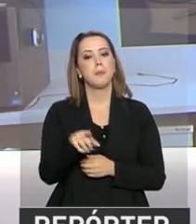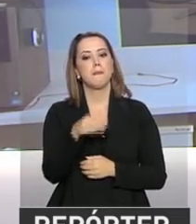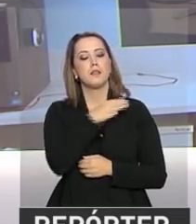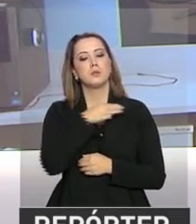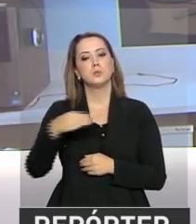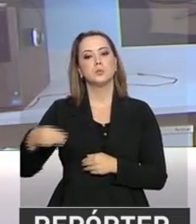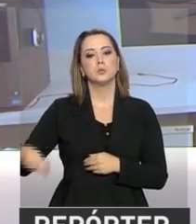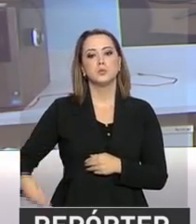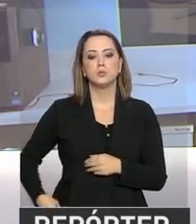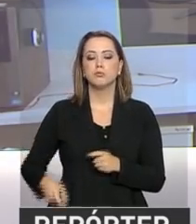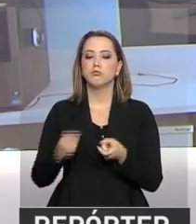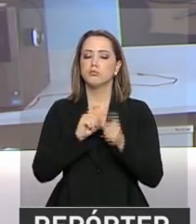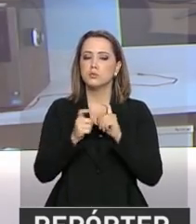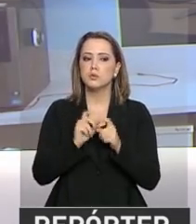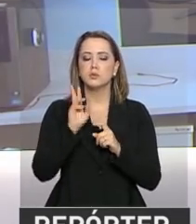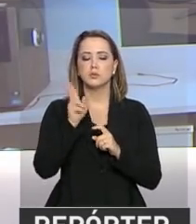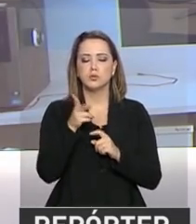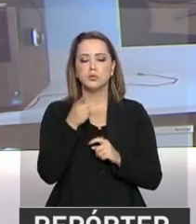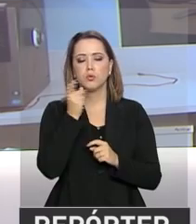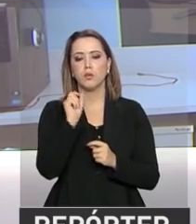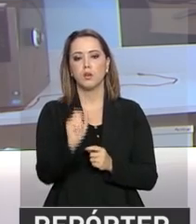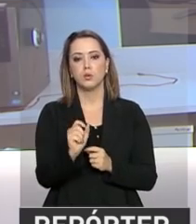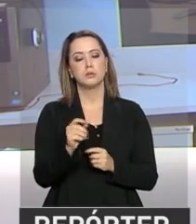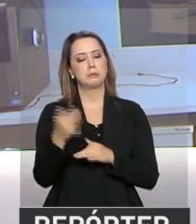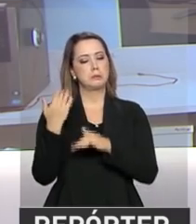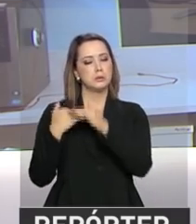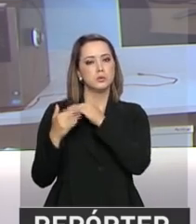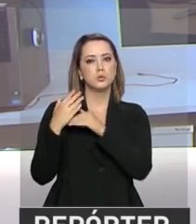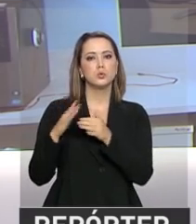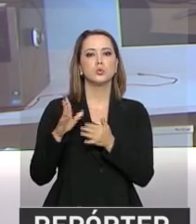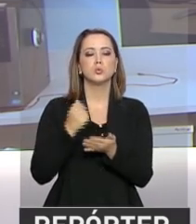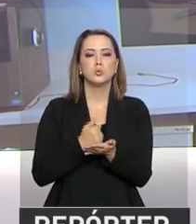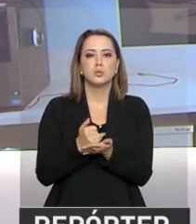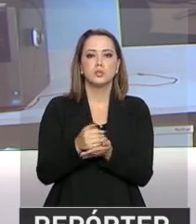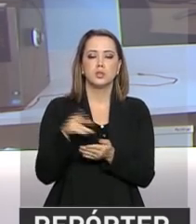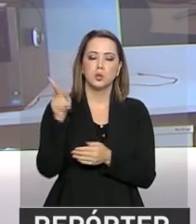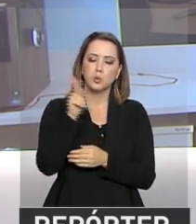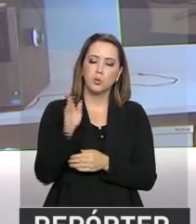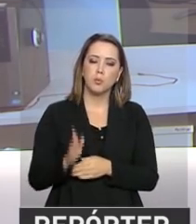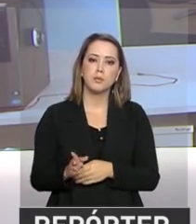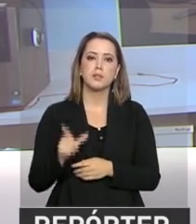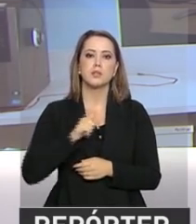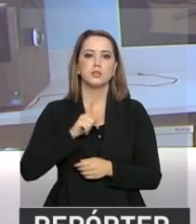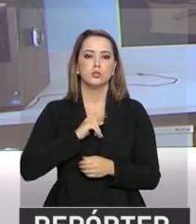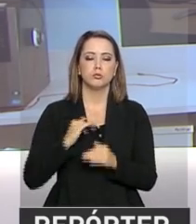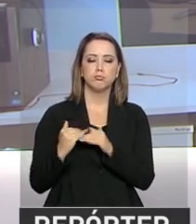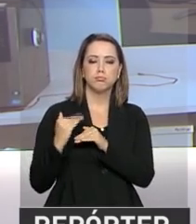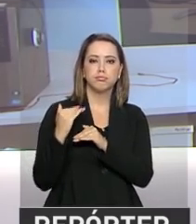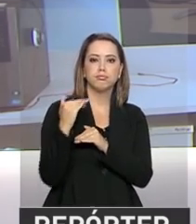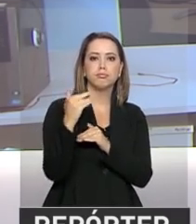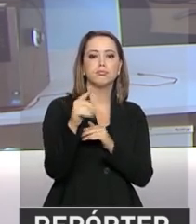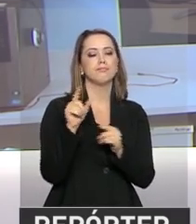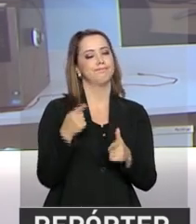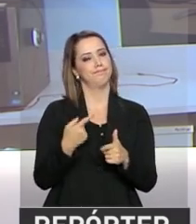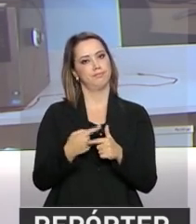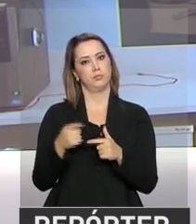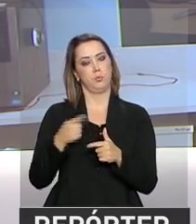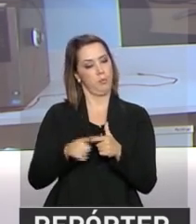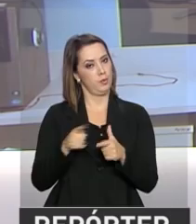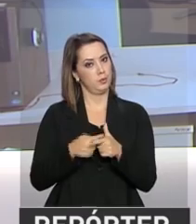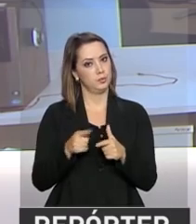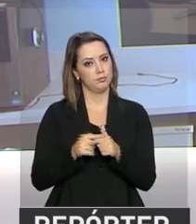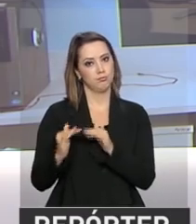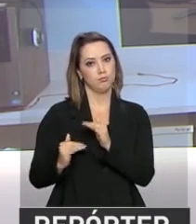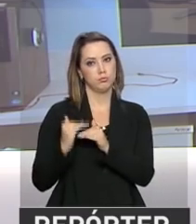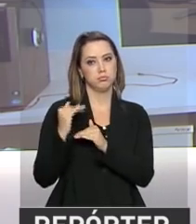Fazenda Henrique Meirelles afirmou que nos últimos anos o país teve uma série de Diagnósticos e ações econômicas equivocadas aumentando